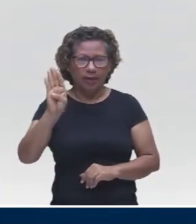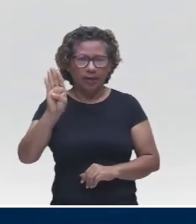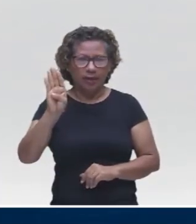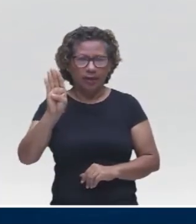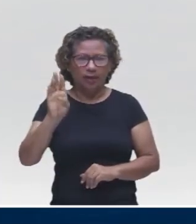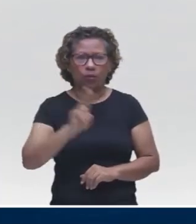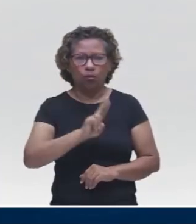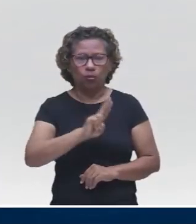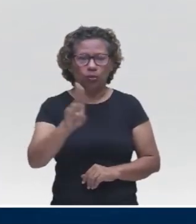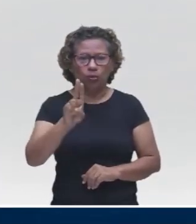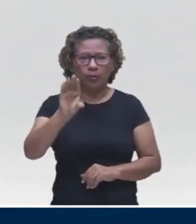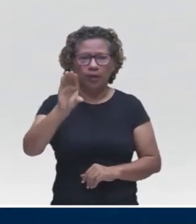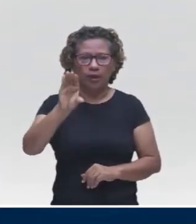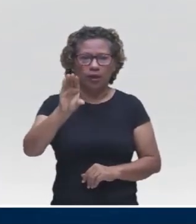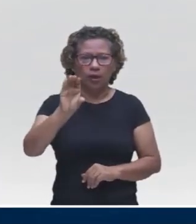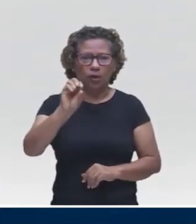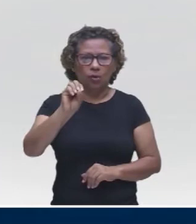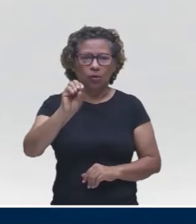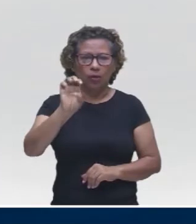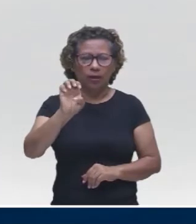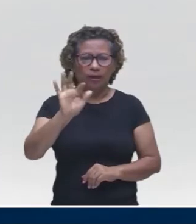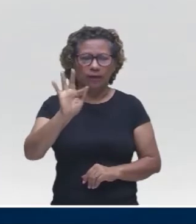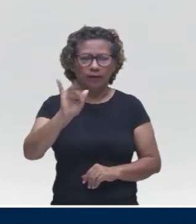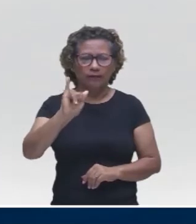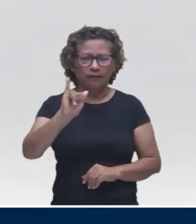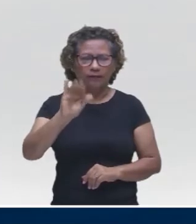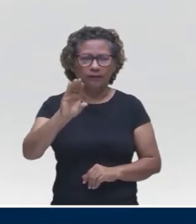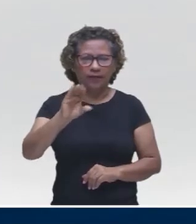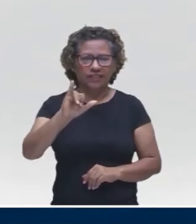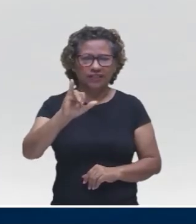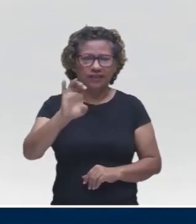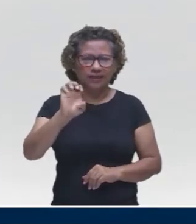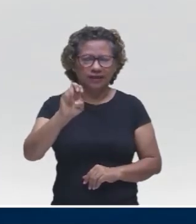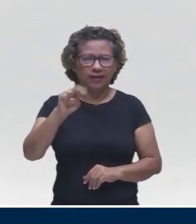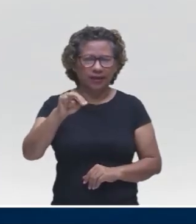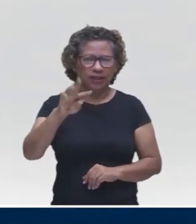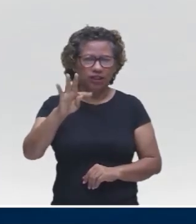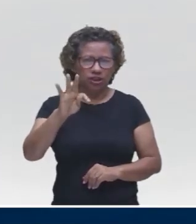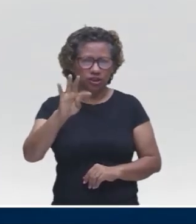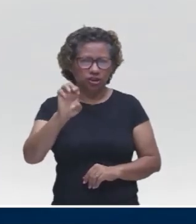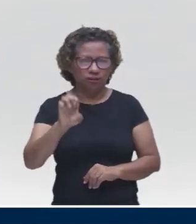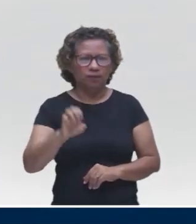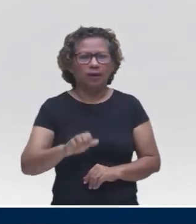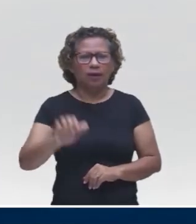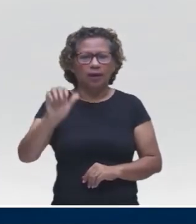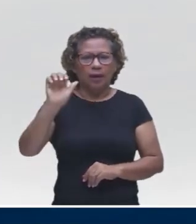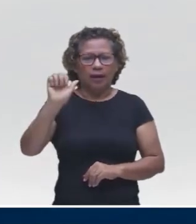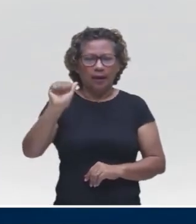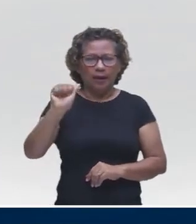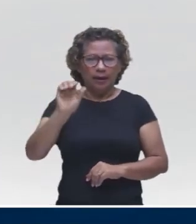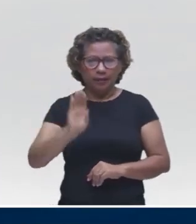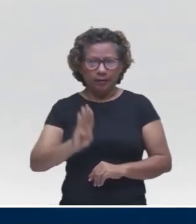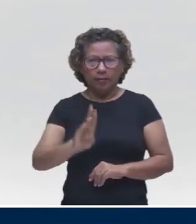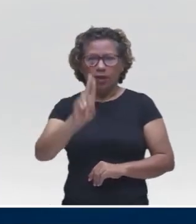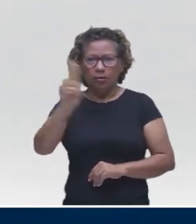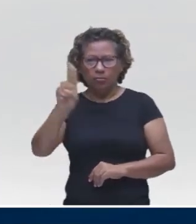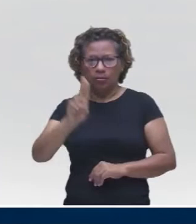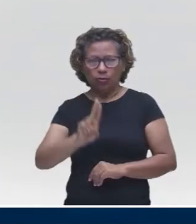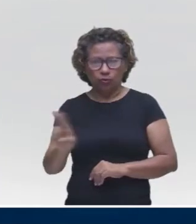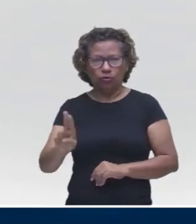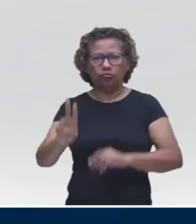coeficientes. O A é chamado de coeficiente angular e B, o